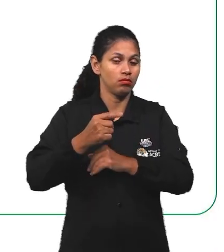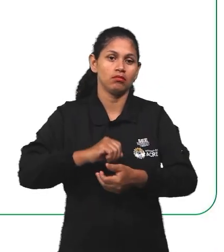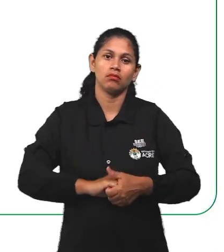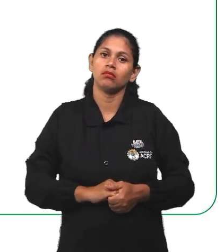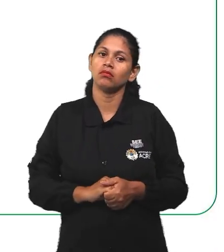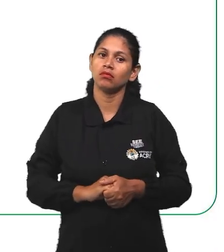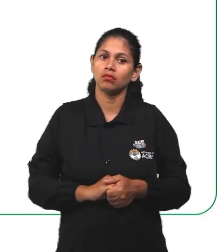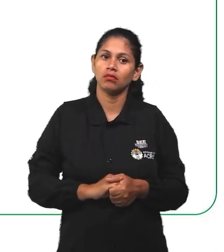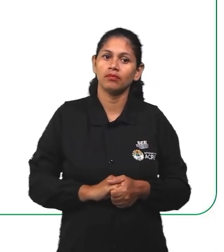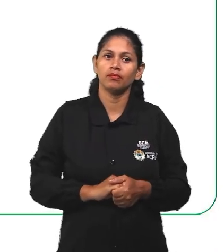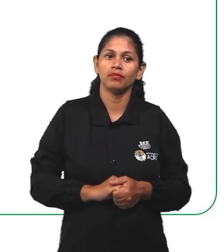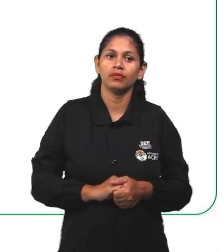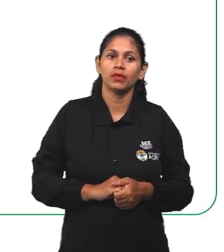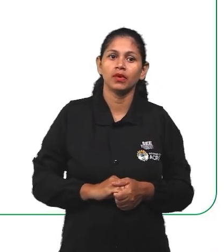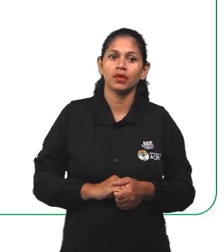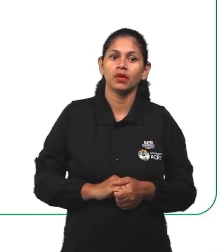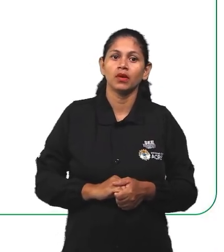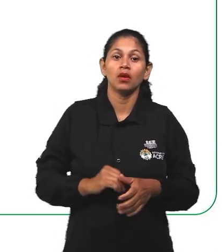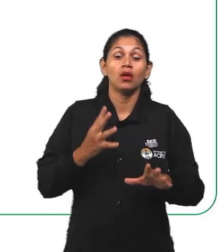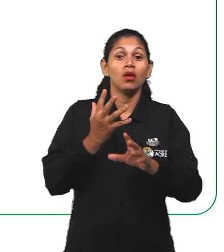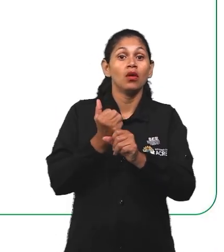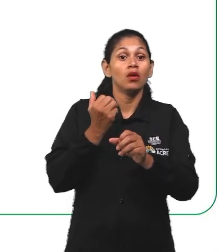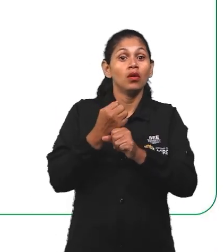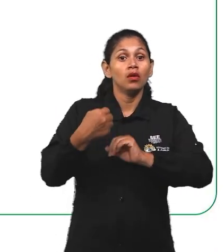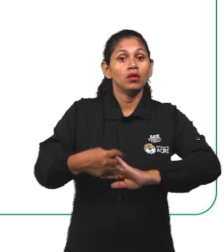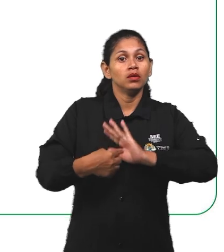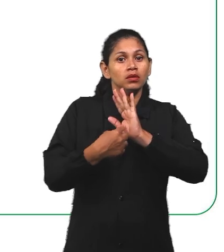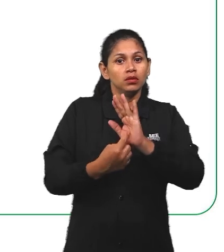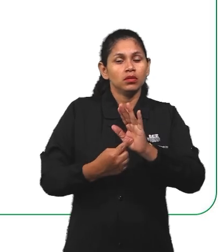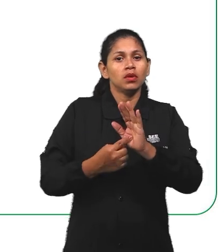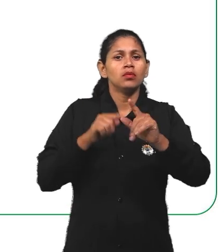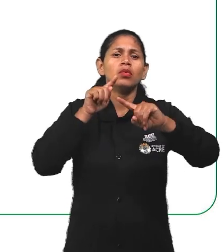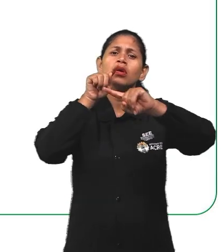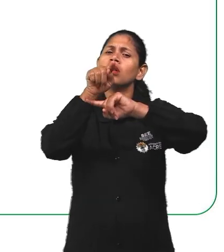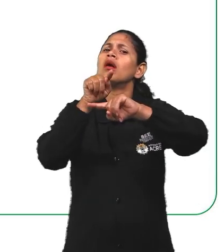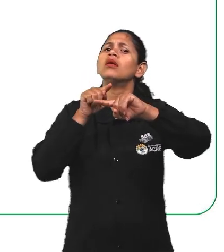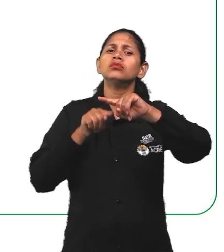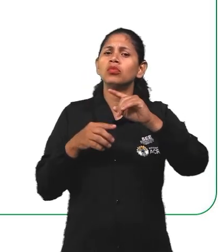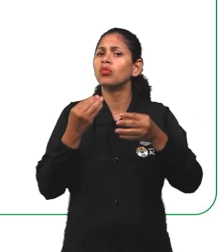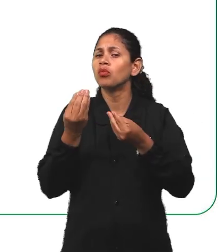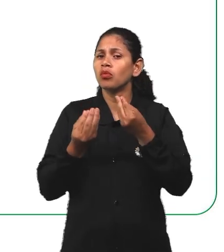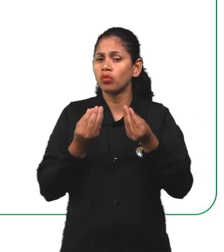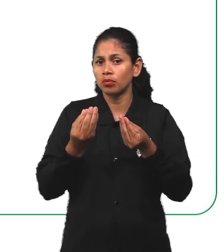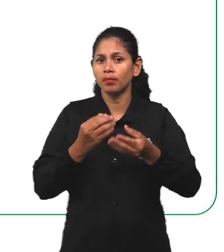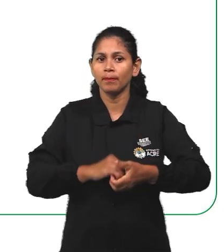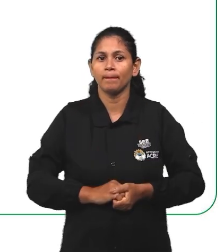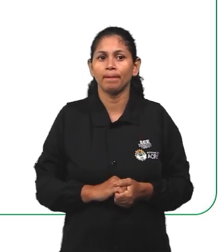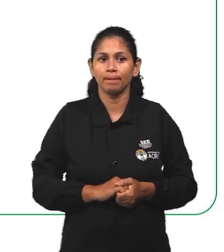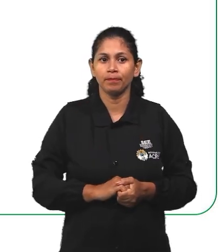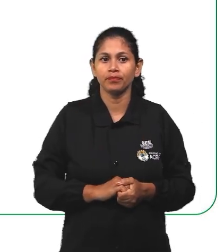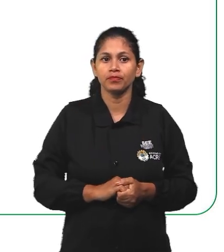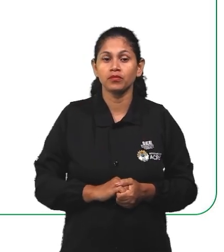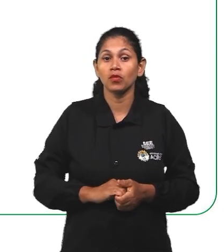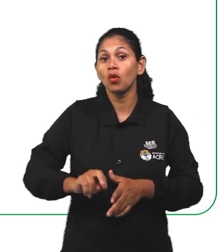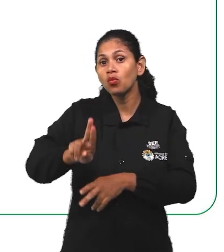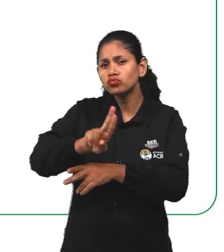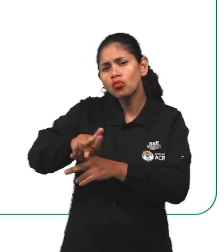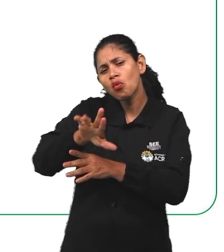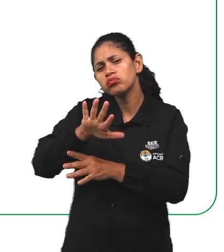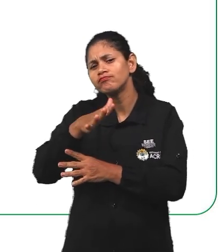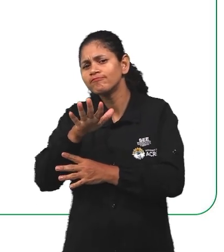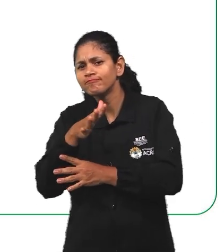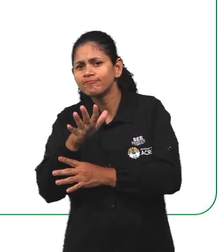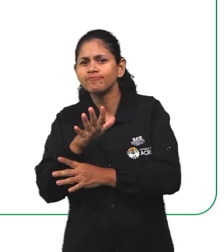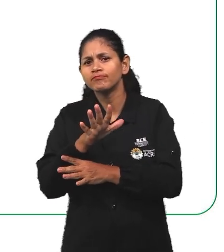olha só, grandezas determinadas pela razão, ou seja, pela divisão. A primeira, consumo médio. Relacione a